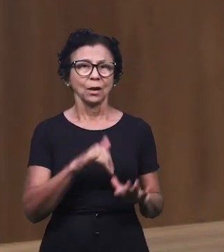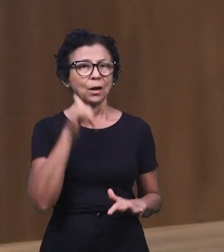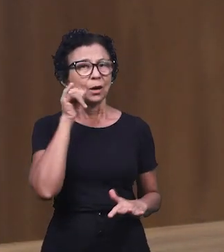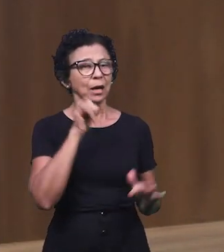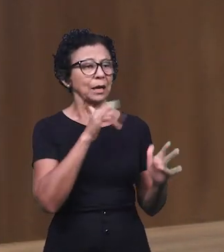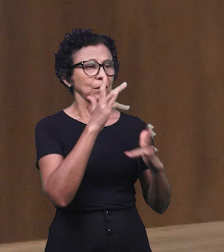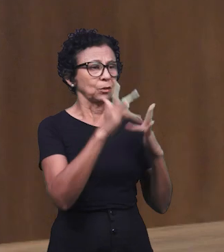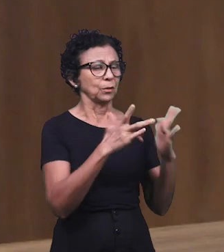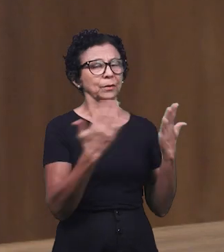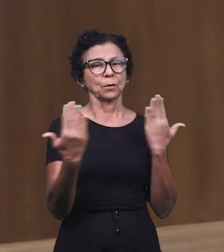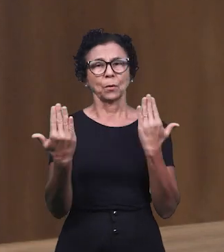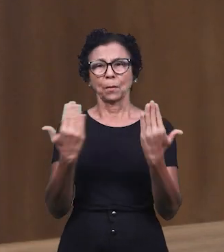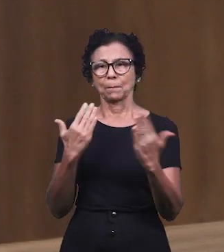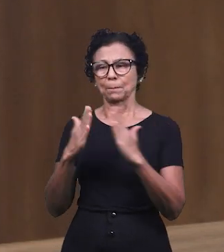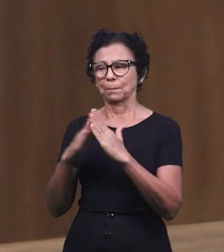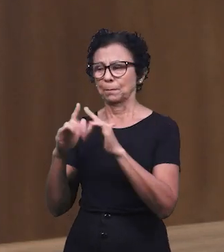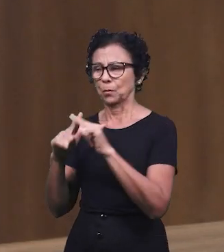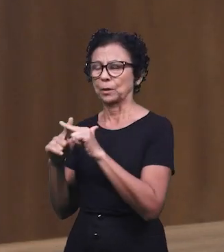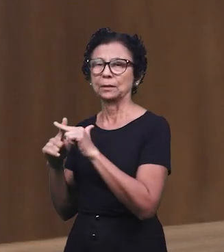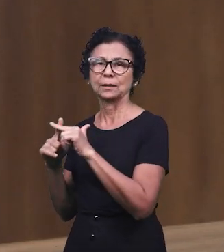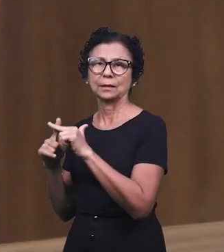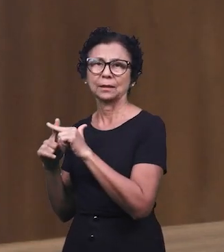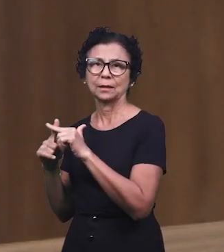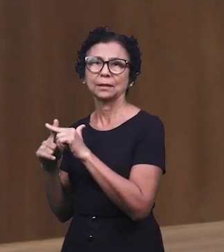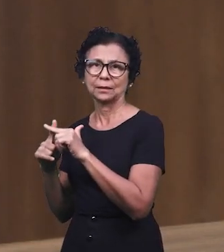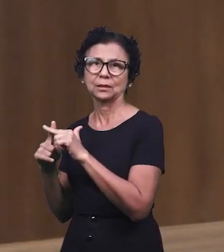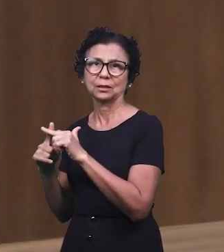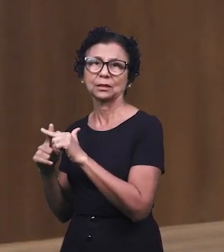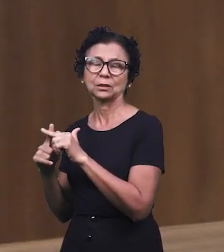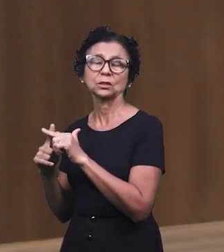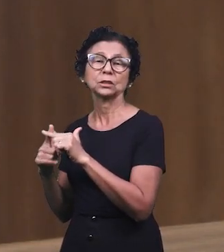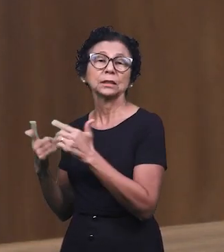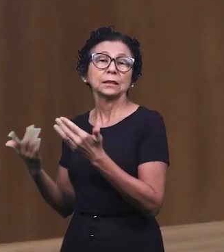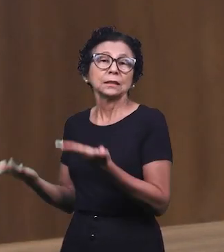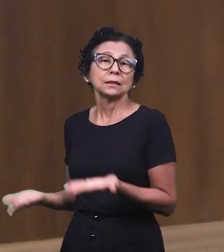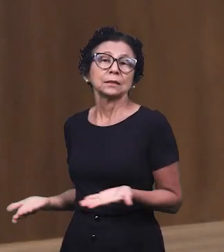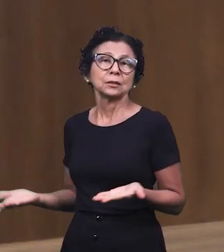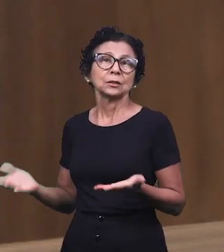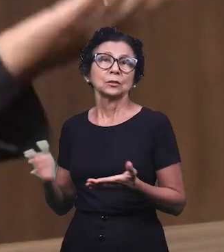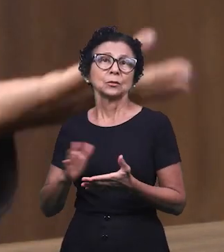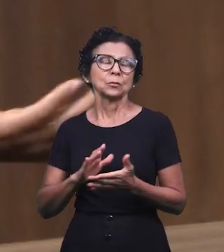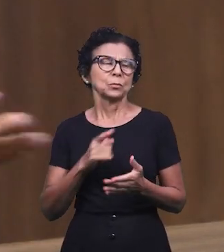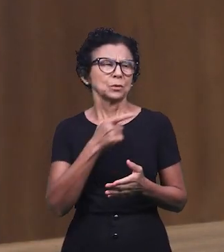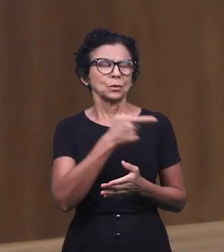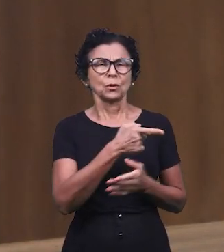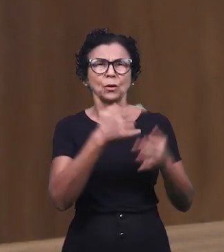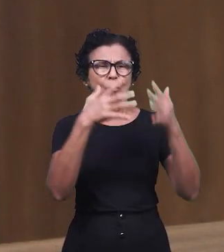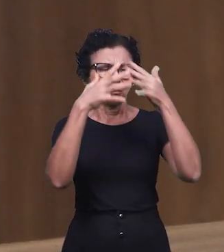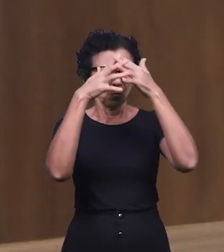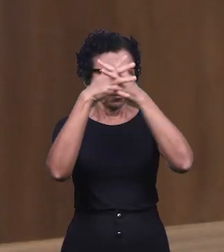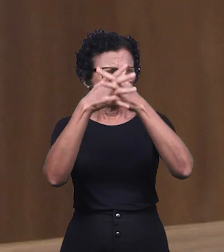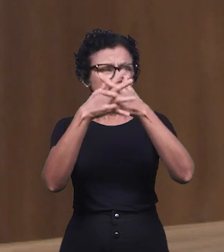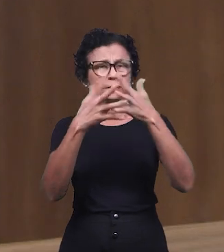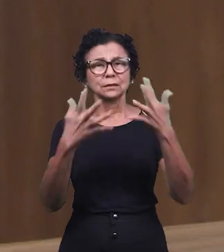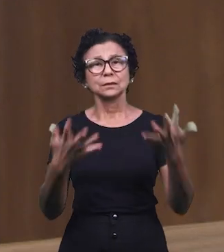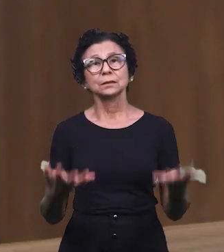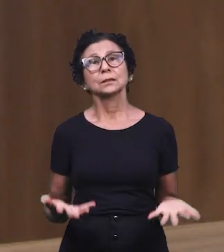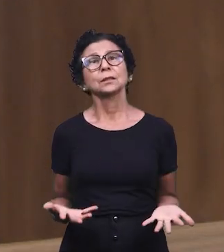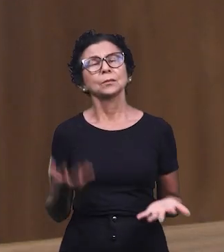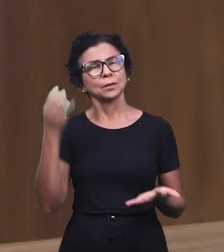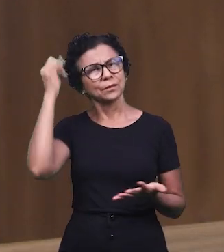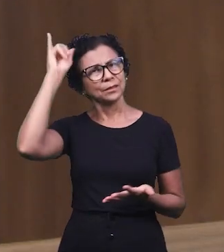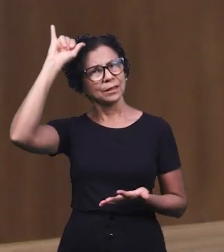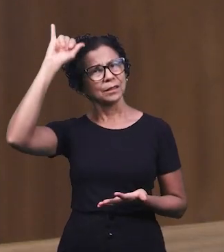está comparada com a igreja, para que aquilo também não cause, né, uma confusão para ele. Se ele tiver,